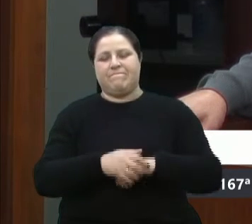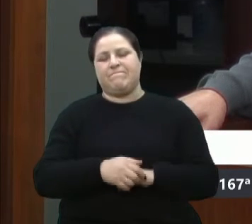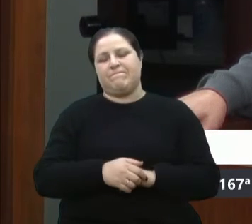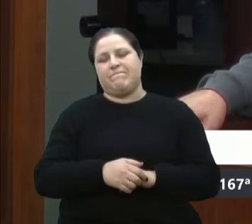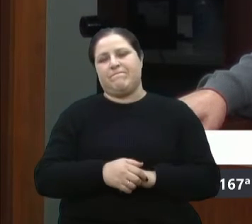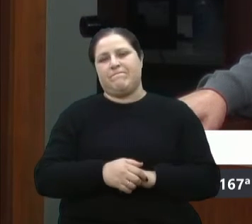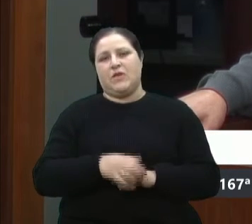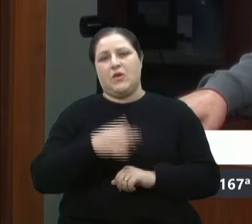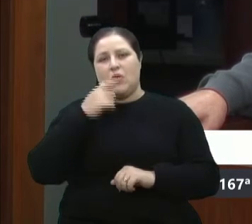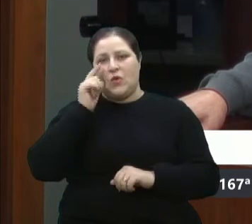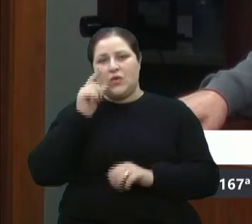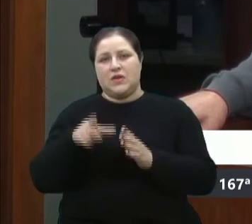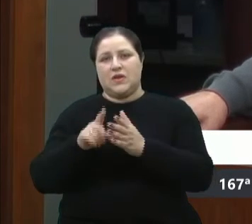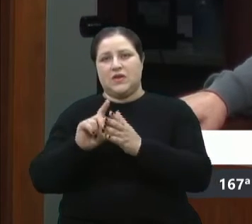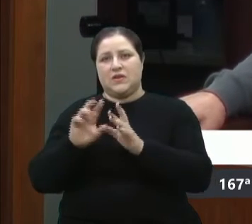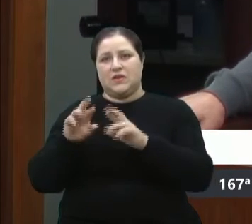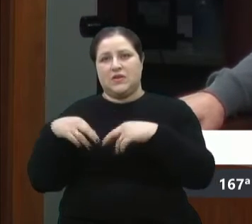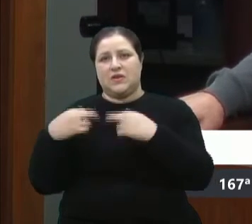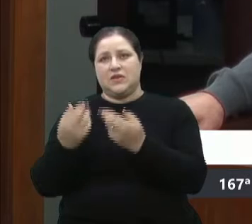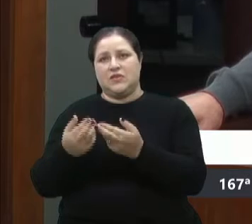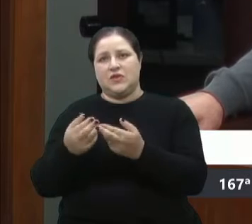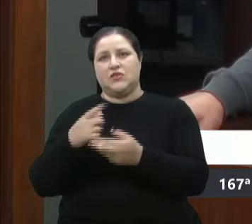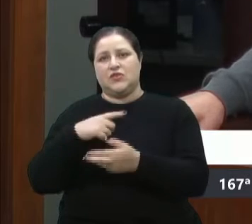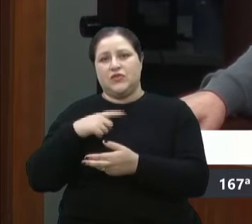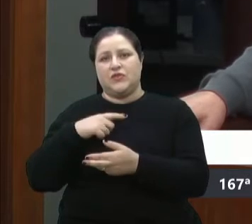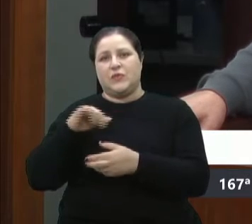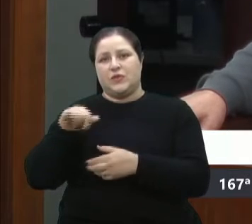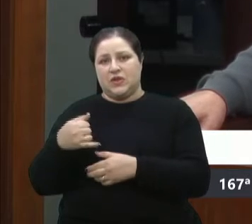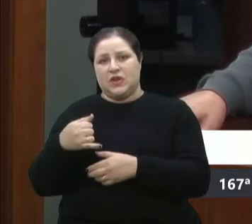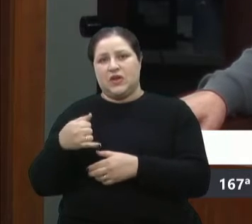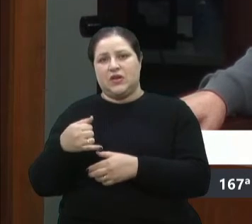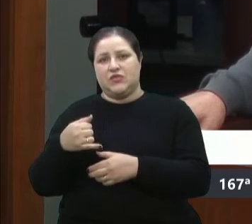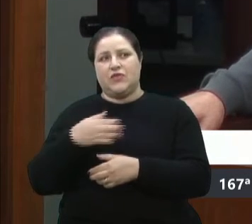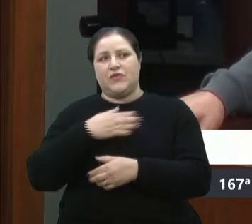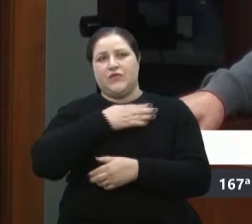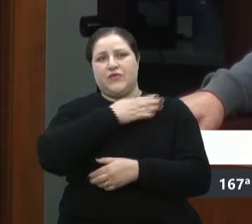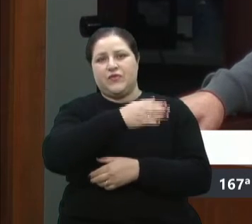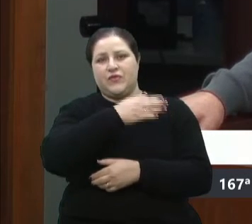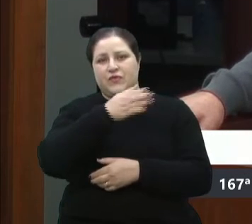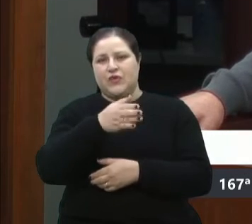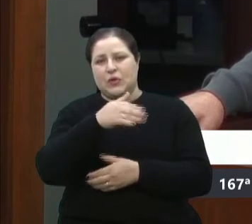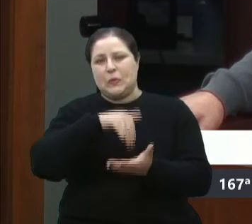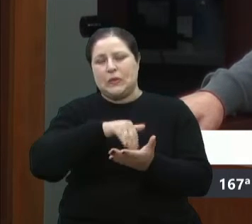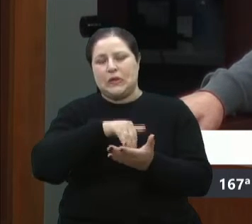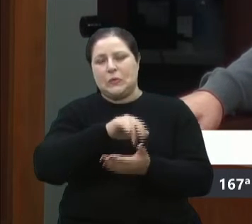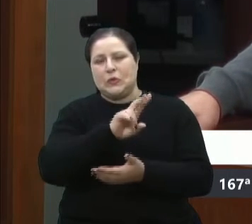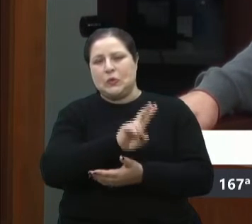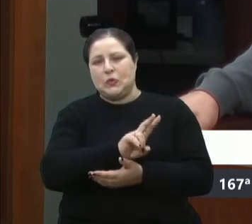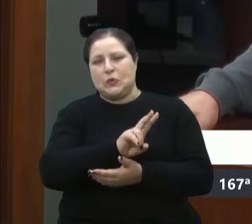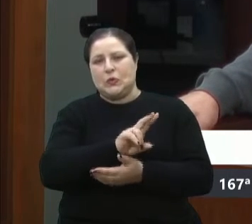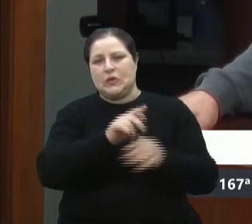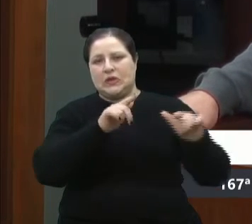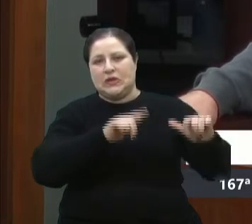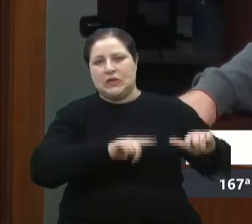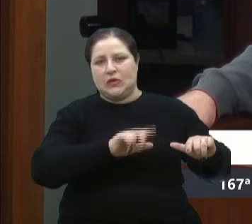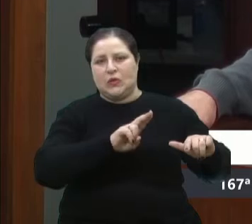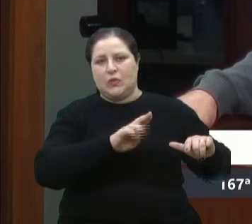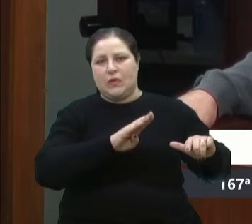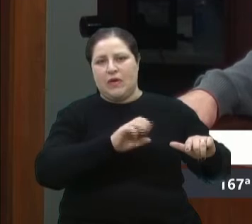passar no mínimo 2, né? E ontem à tarde passei mais outras, mas